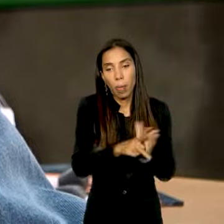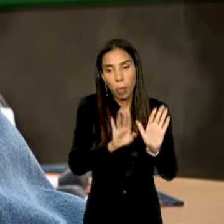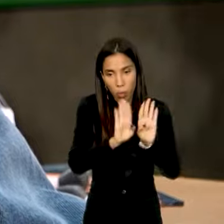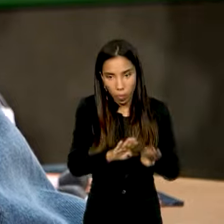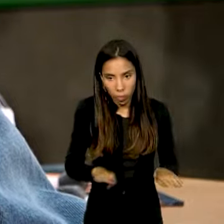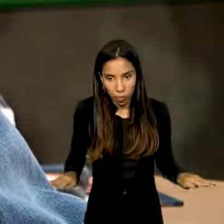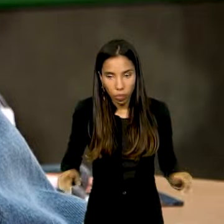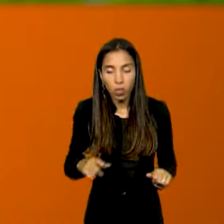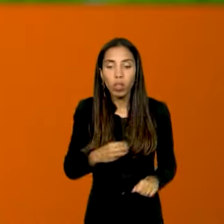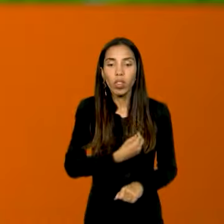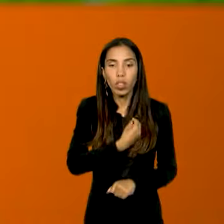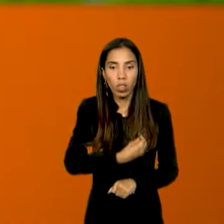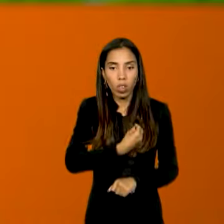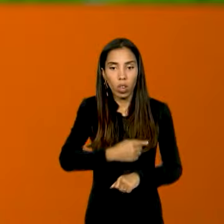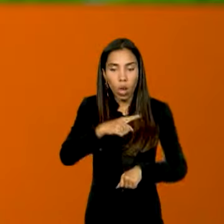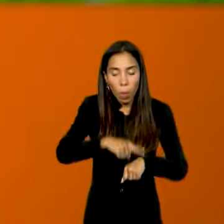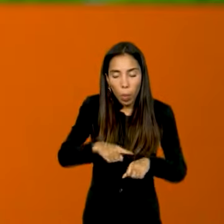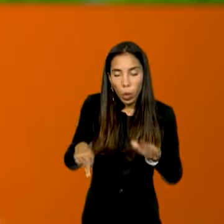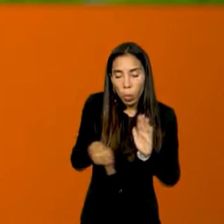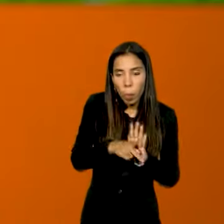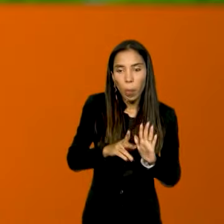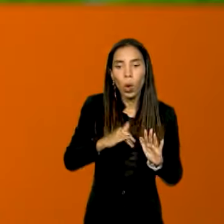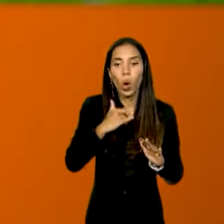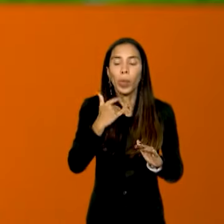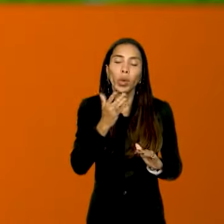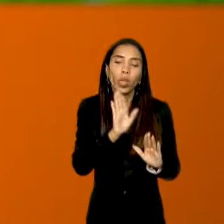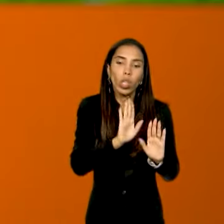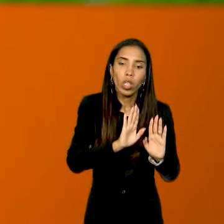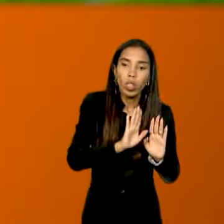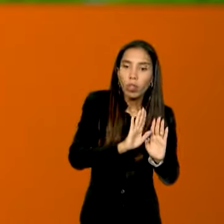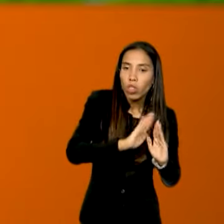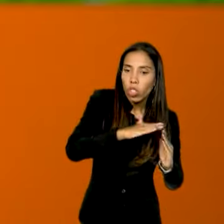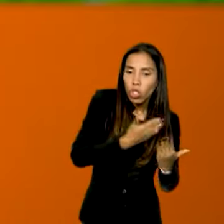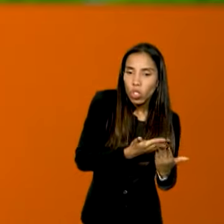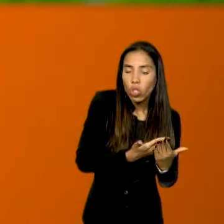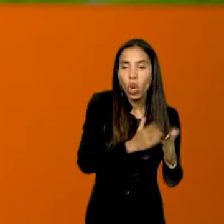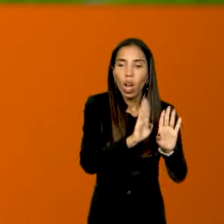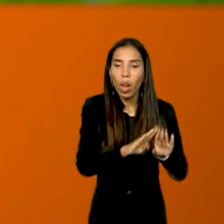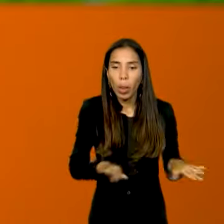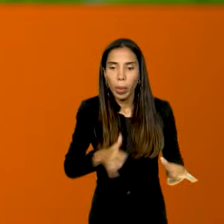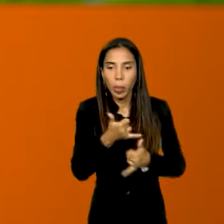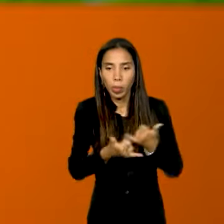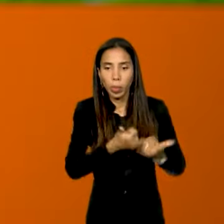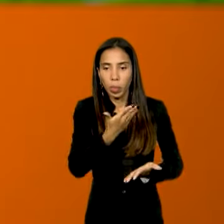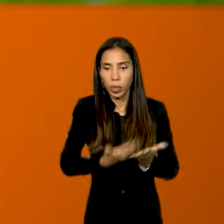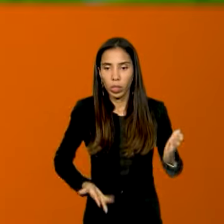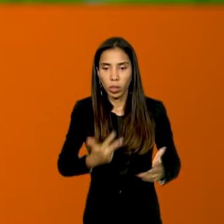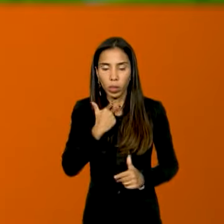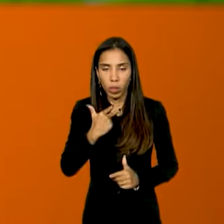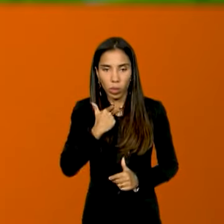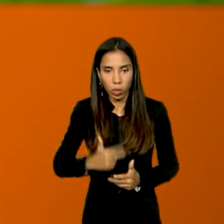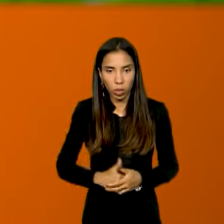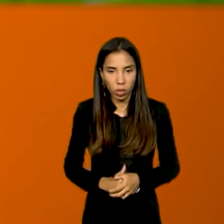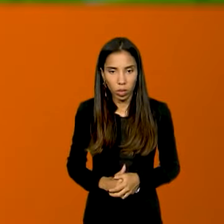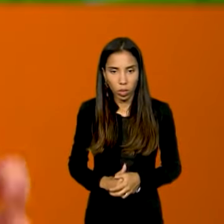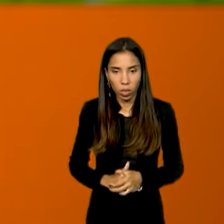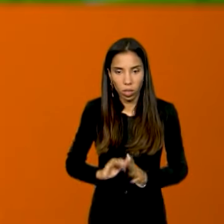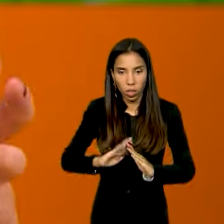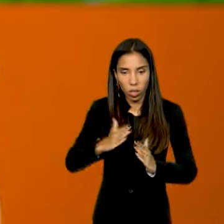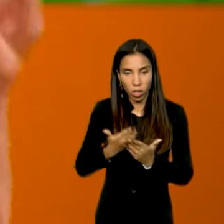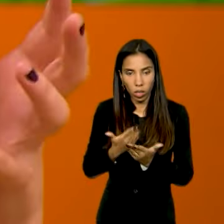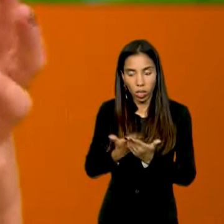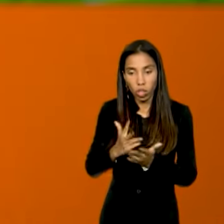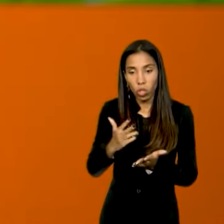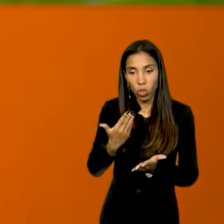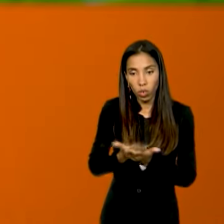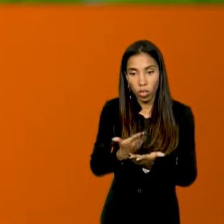que lógico. É viver o momento da escola, da brincadeira, da infância. Eu não podia perder isso. Então, eu saía do colégio, estudava